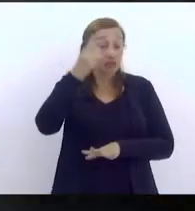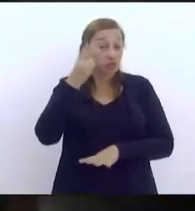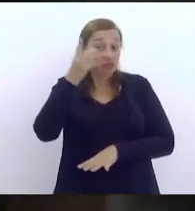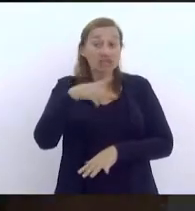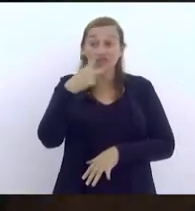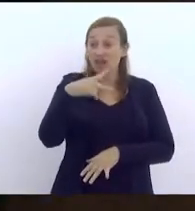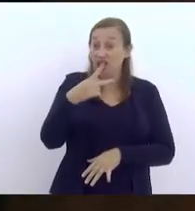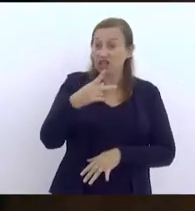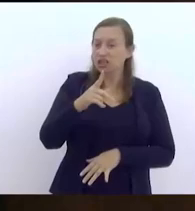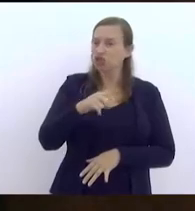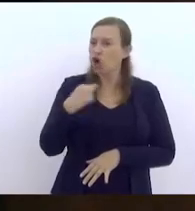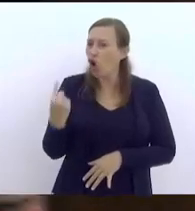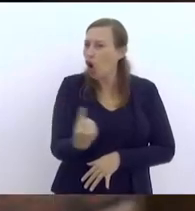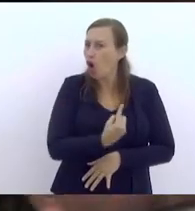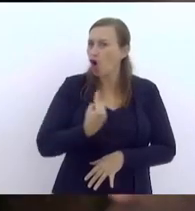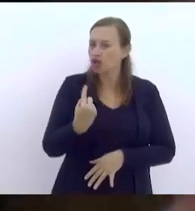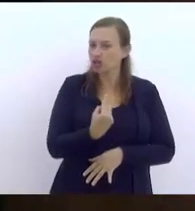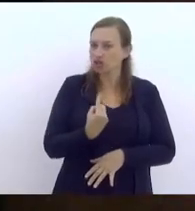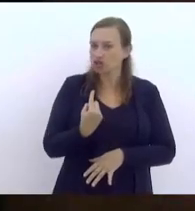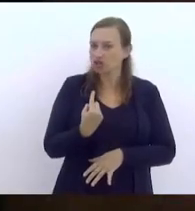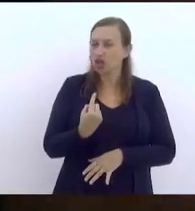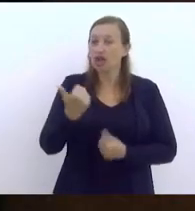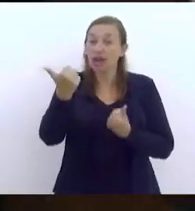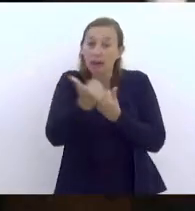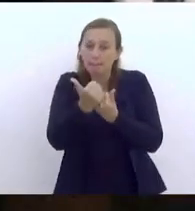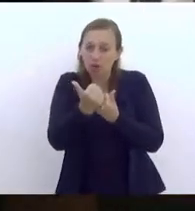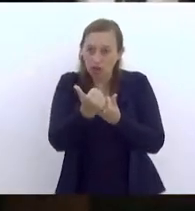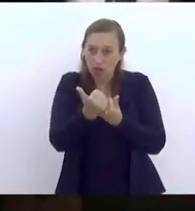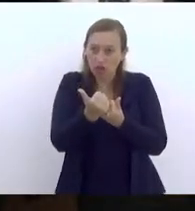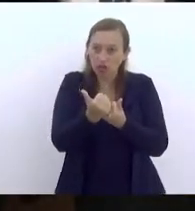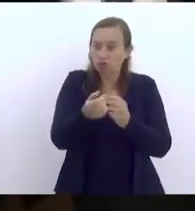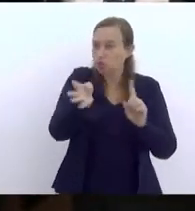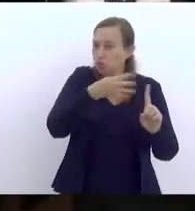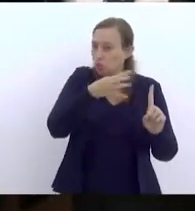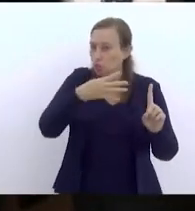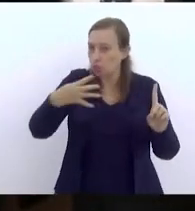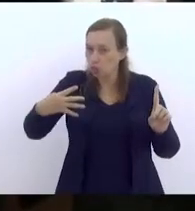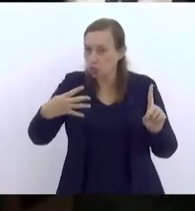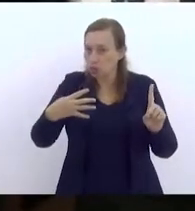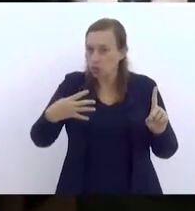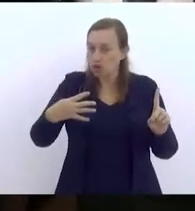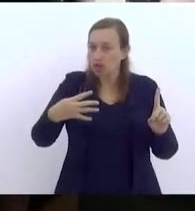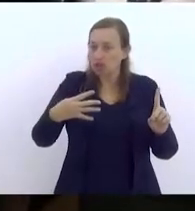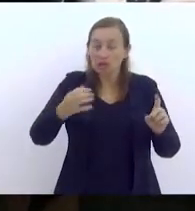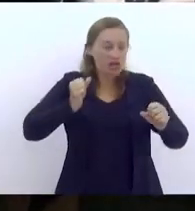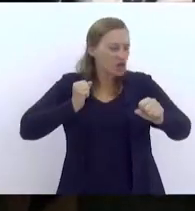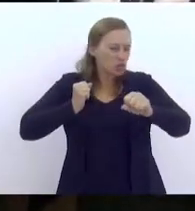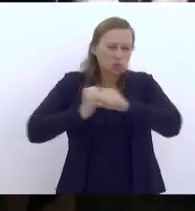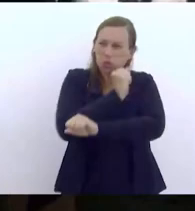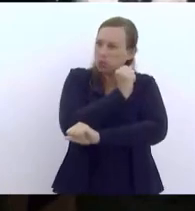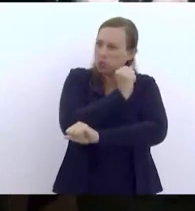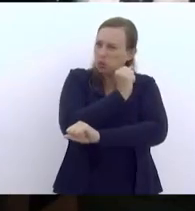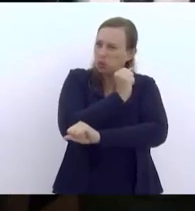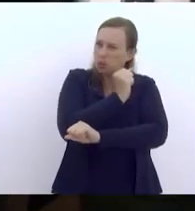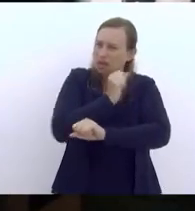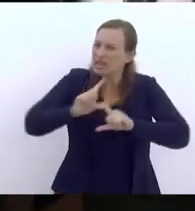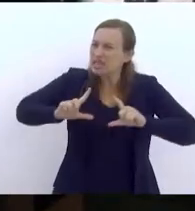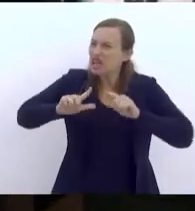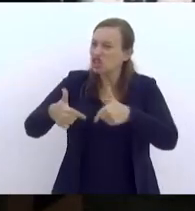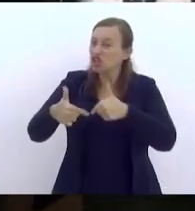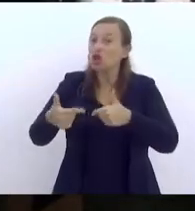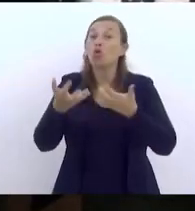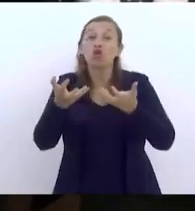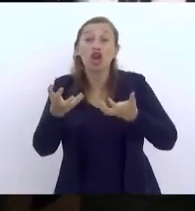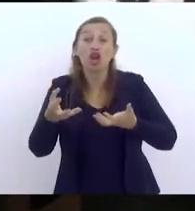aqui, nós que hoje apoiamos a causa LGBTQIA+, repudiamos esses atos, eu quero